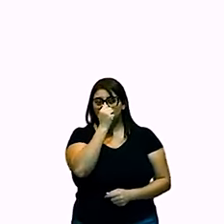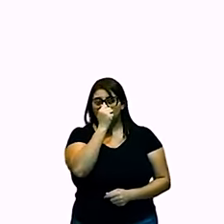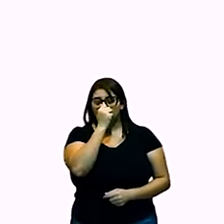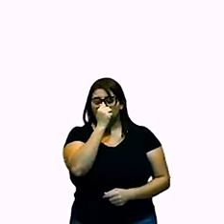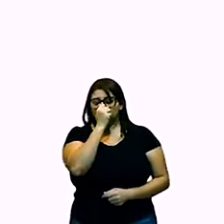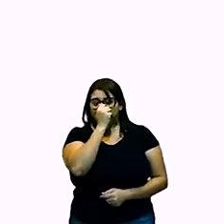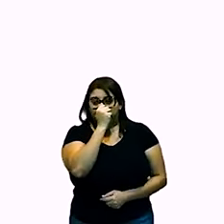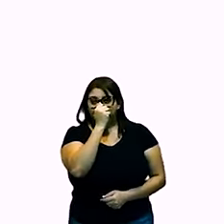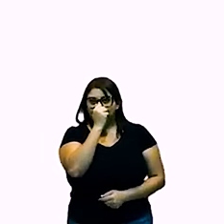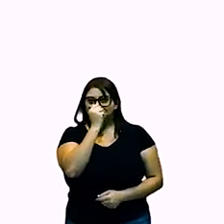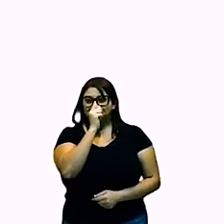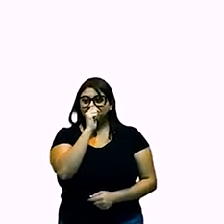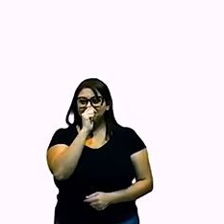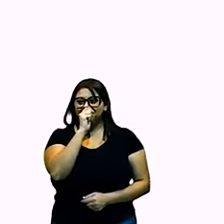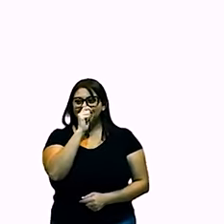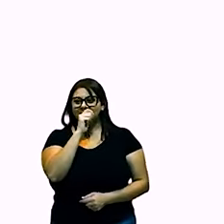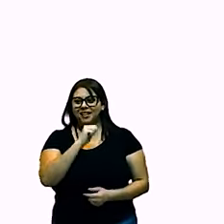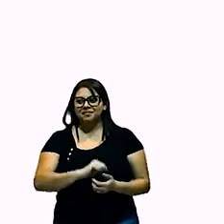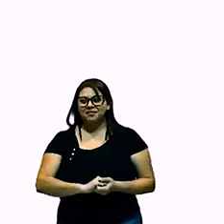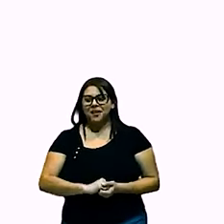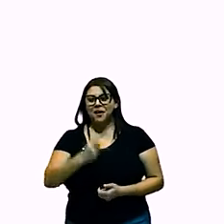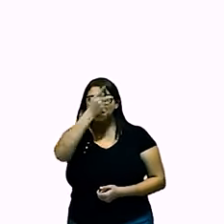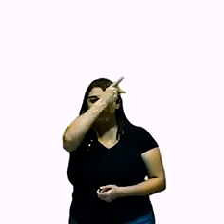acho que eu e você, eu tenho um grupo de gente que tem